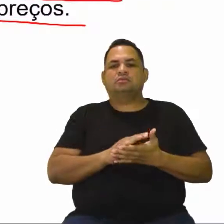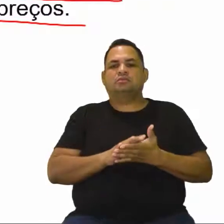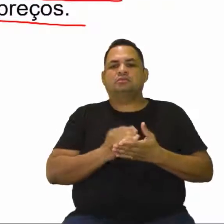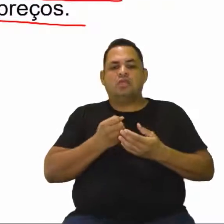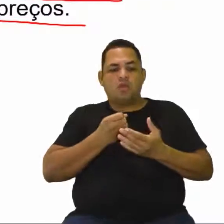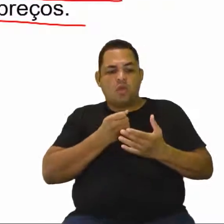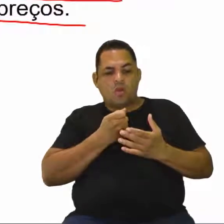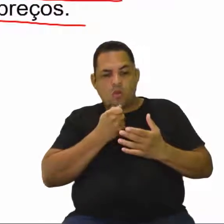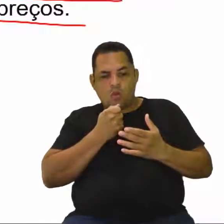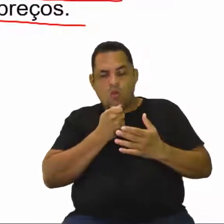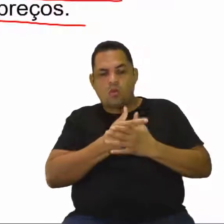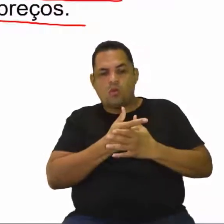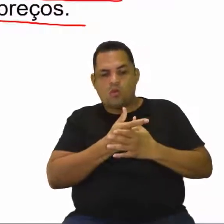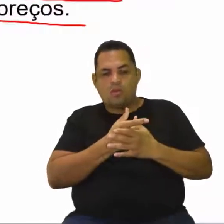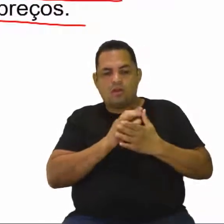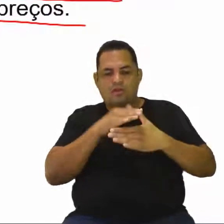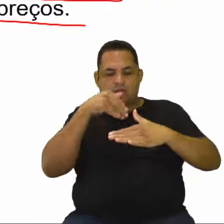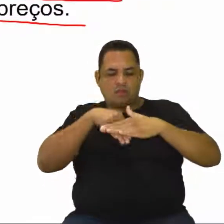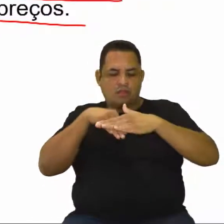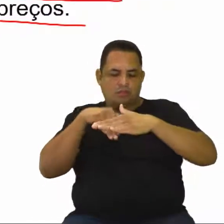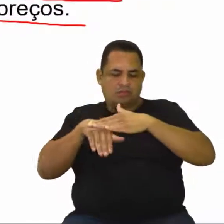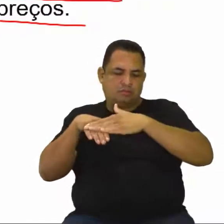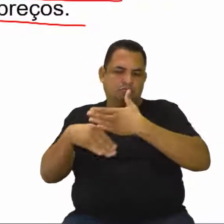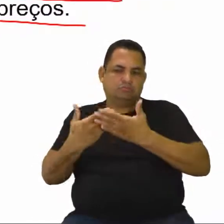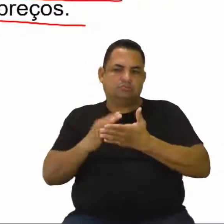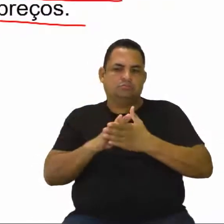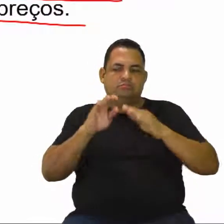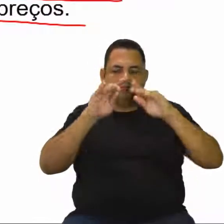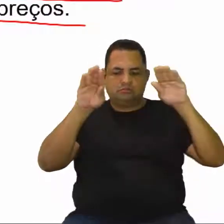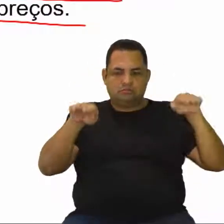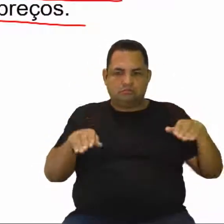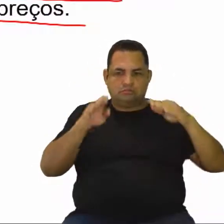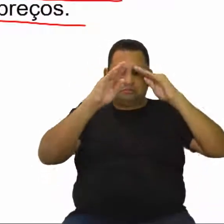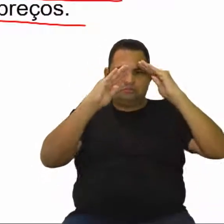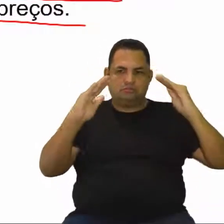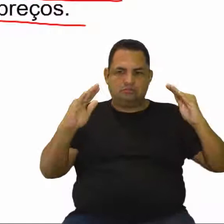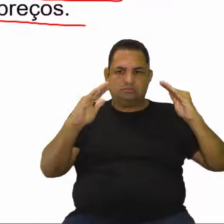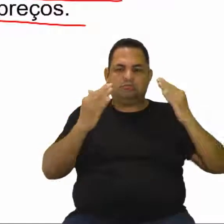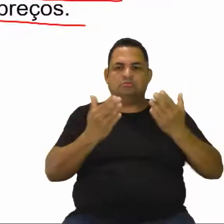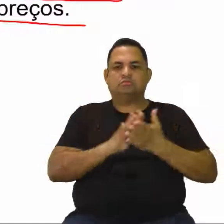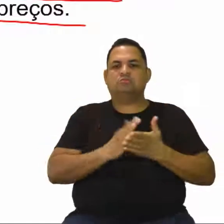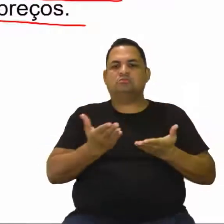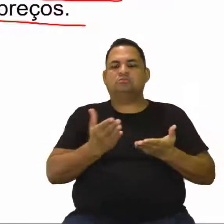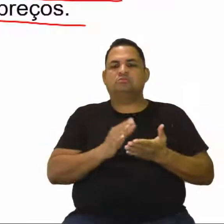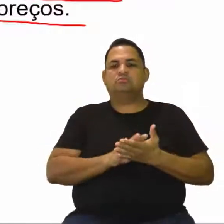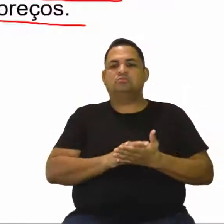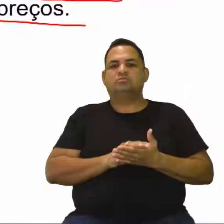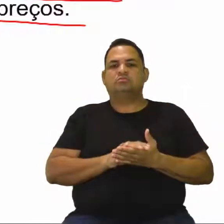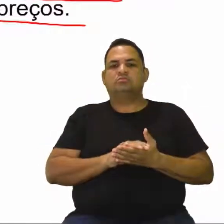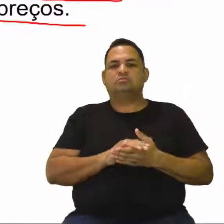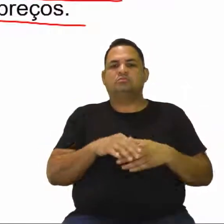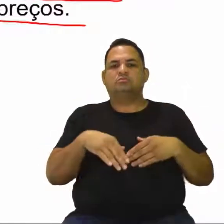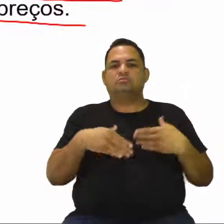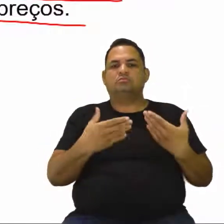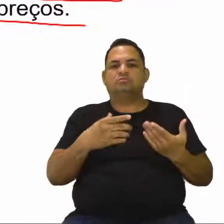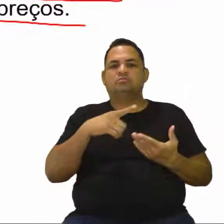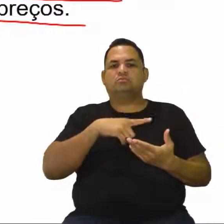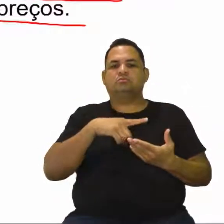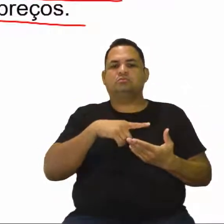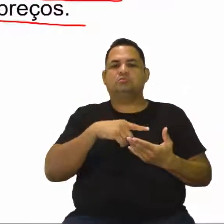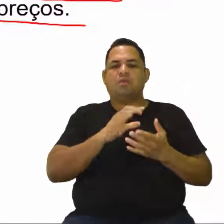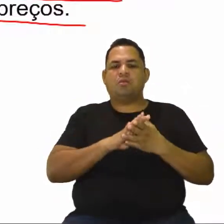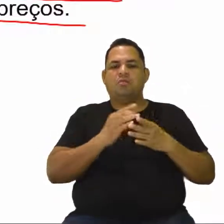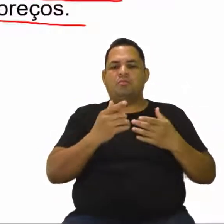dos cafeicultores e deixava armazenado nos armazéns. Essa era a negociata. E aí houve uma